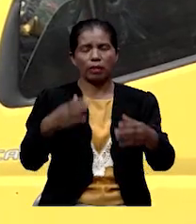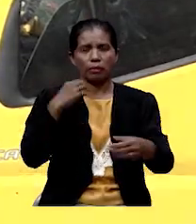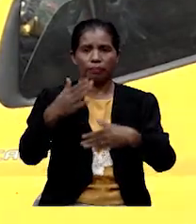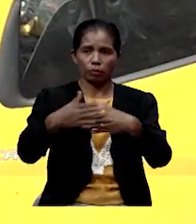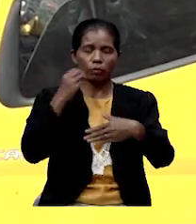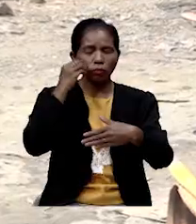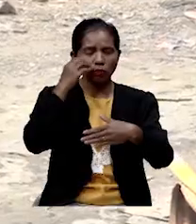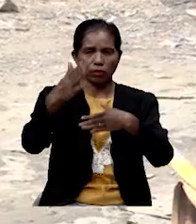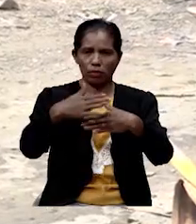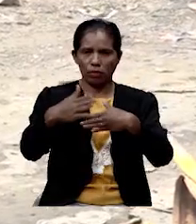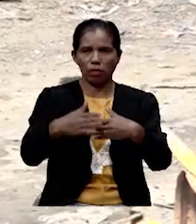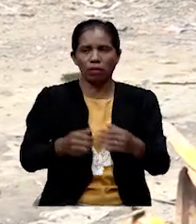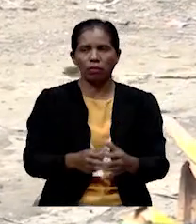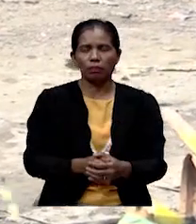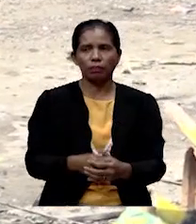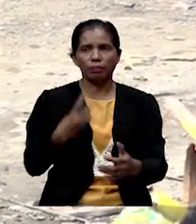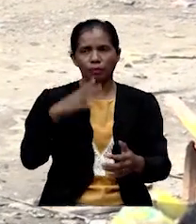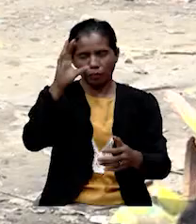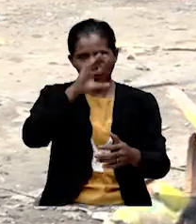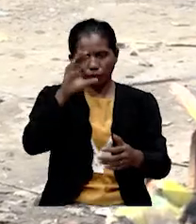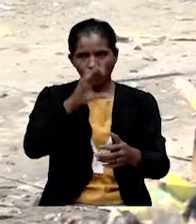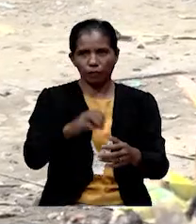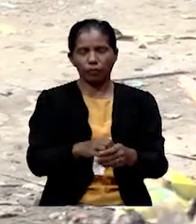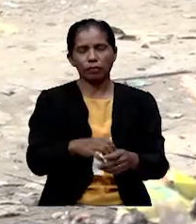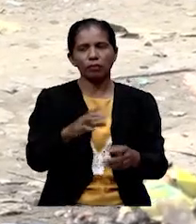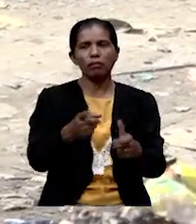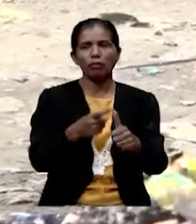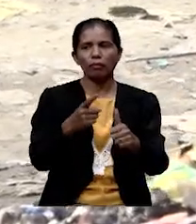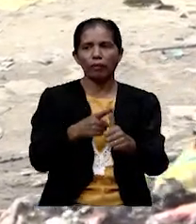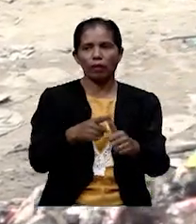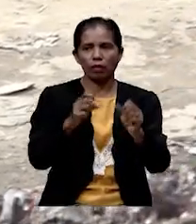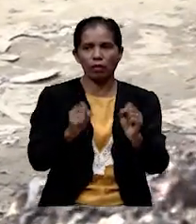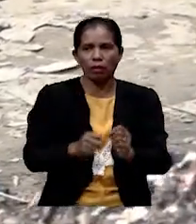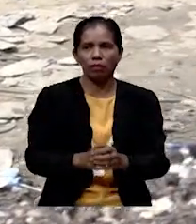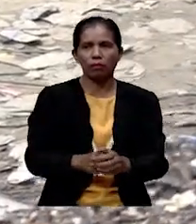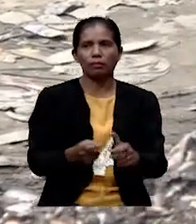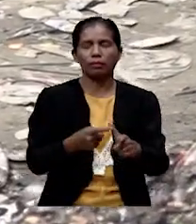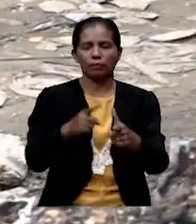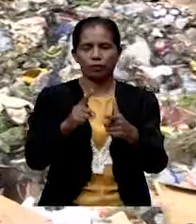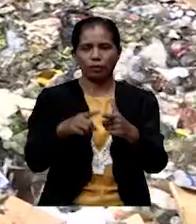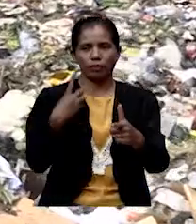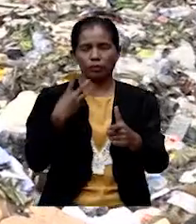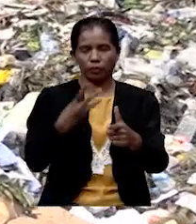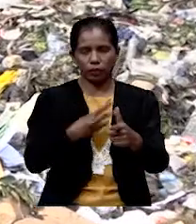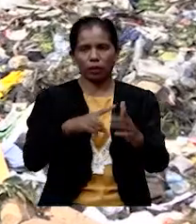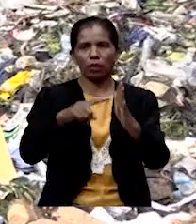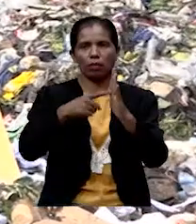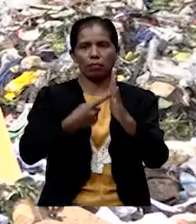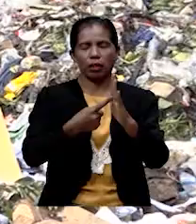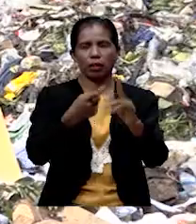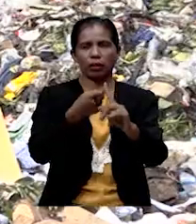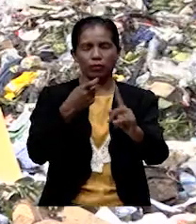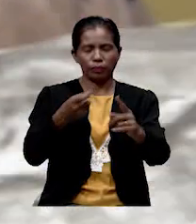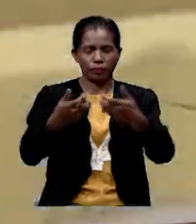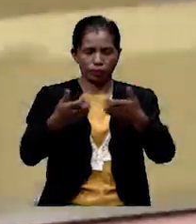Antau ita buka atalu prevensaun uluka ita buka atalu kuratiba. Dia kliu ita prevensaun uluk, hahu husi,